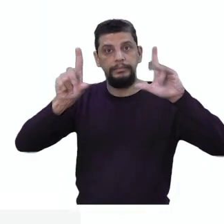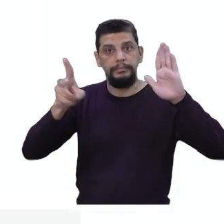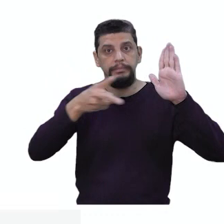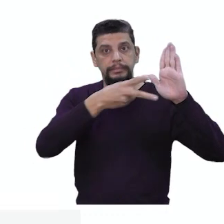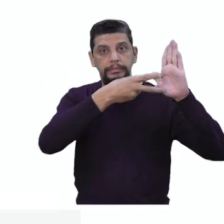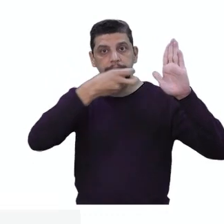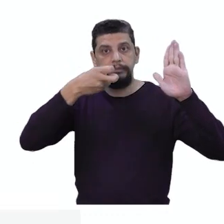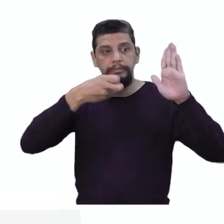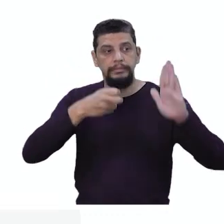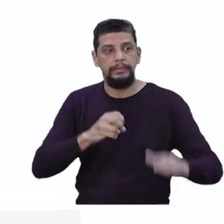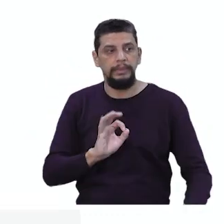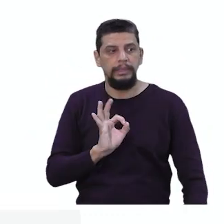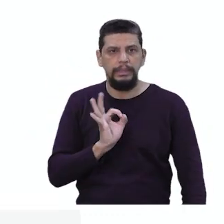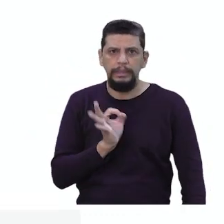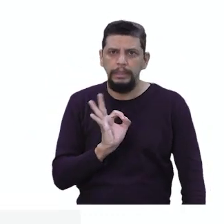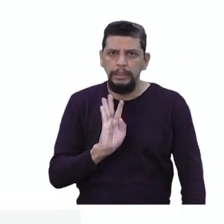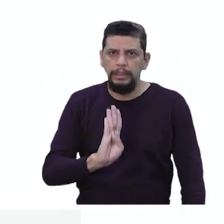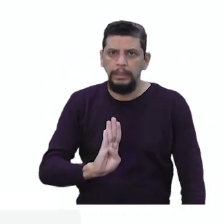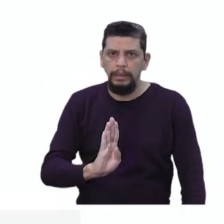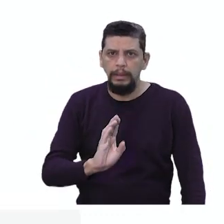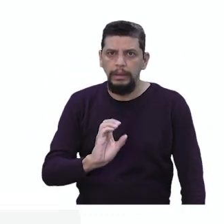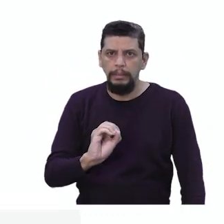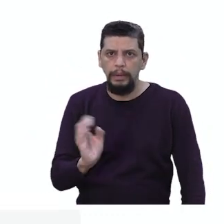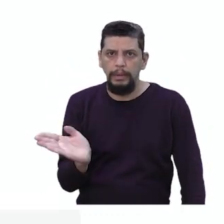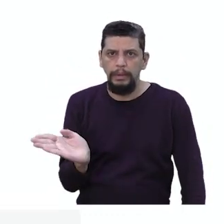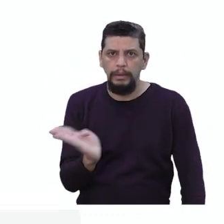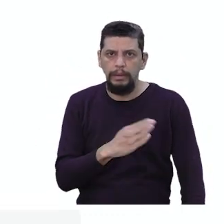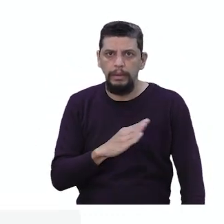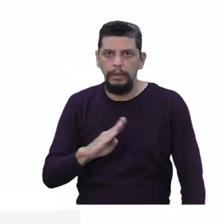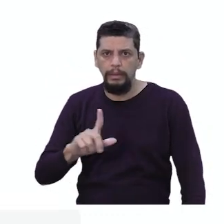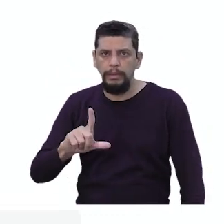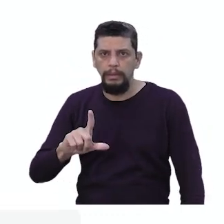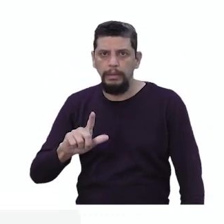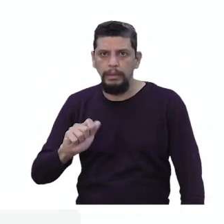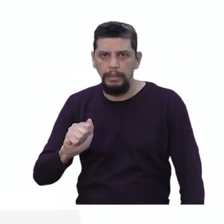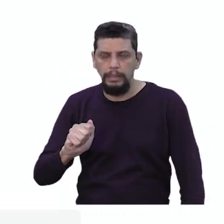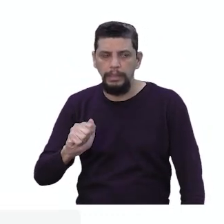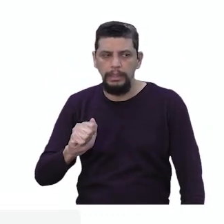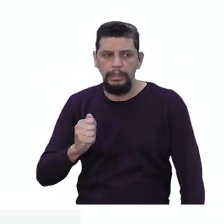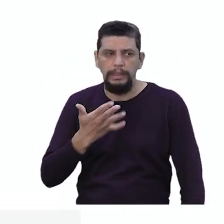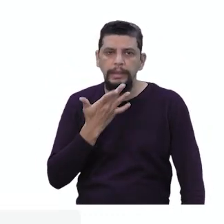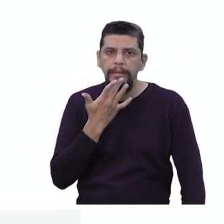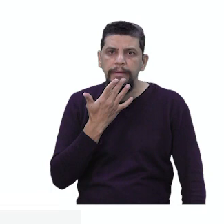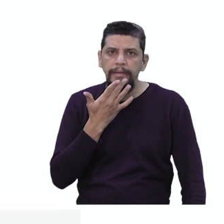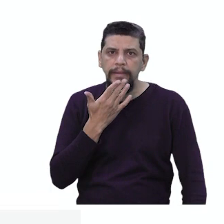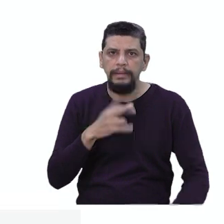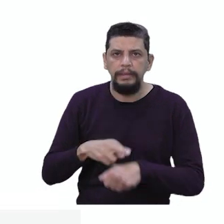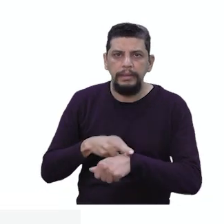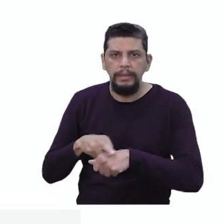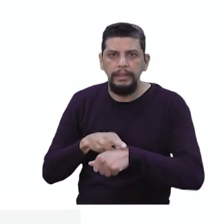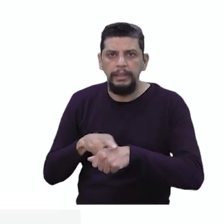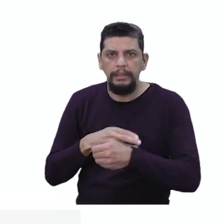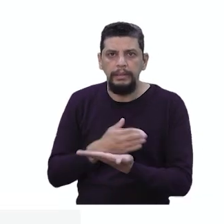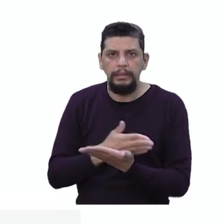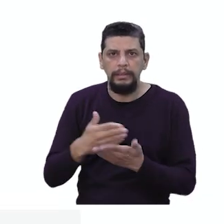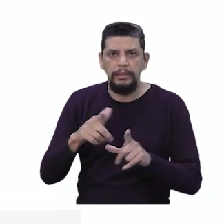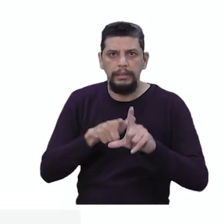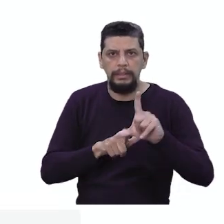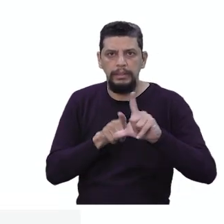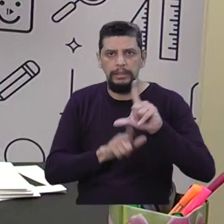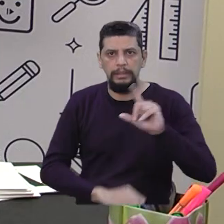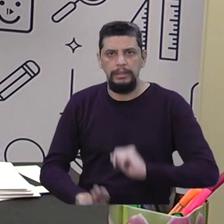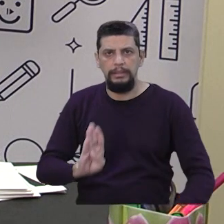Bó. E não é que é bola. Tá escrito bola. Que inicia com a